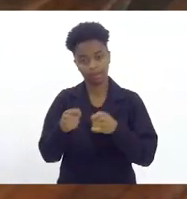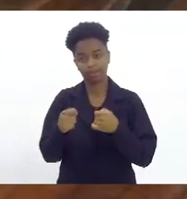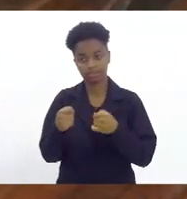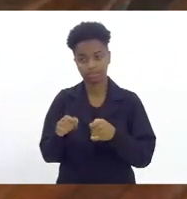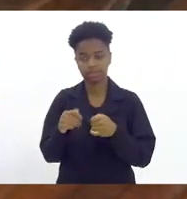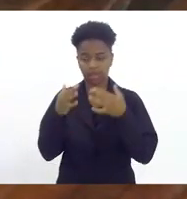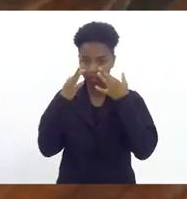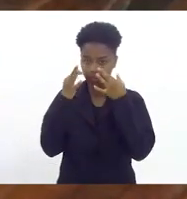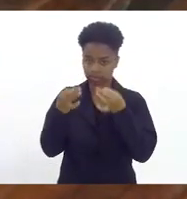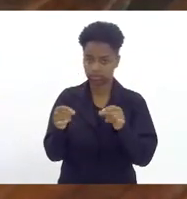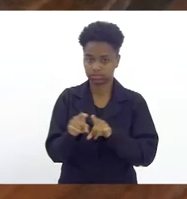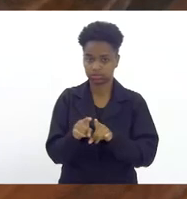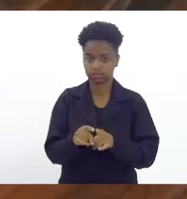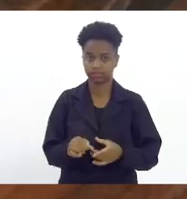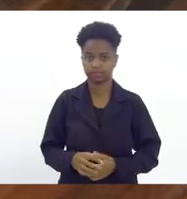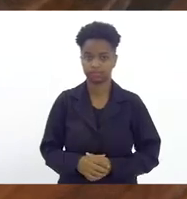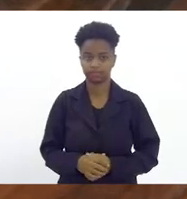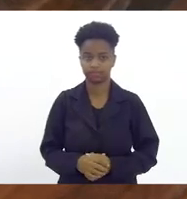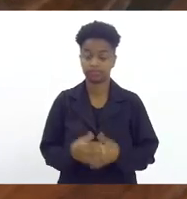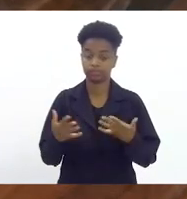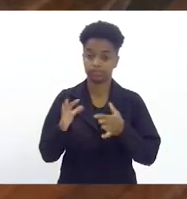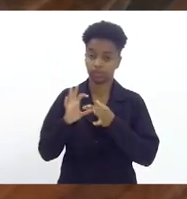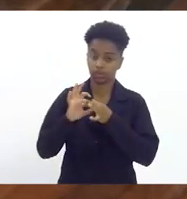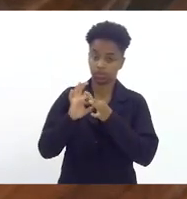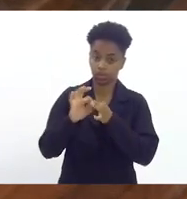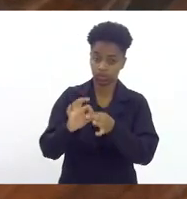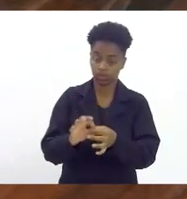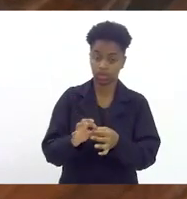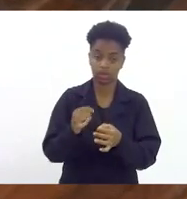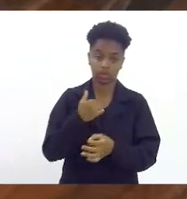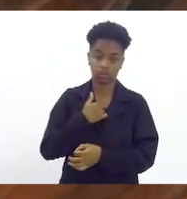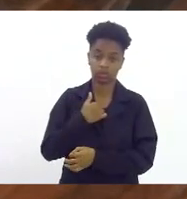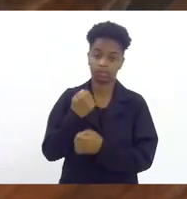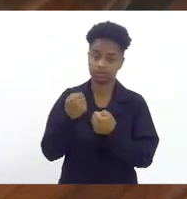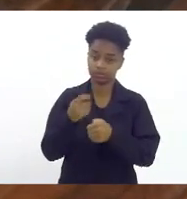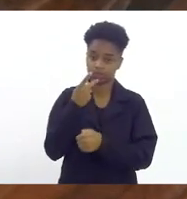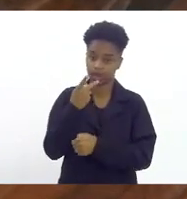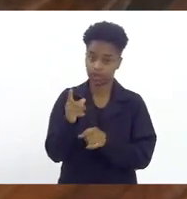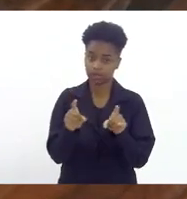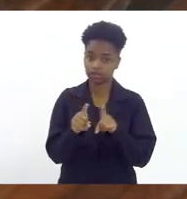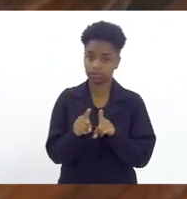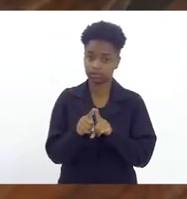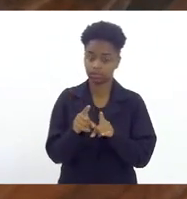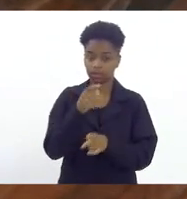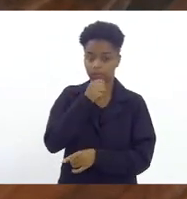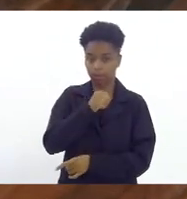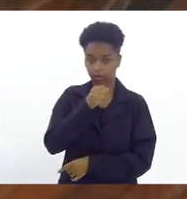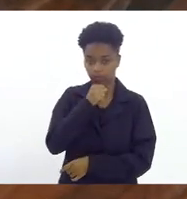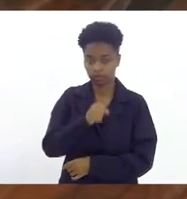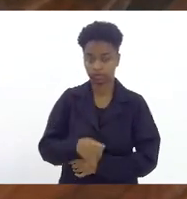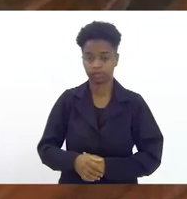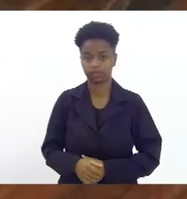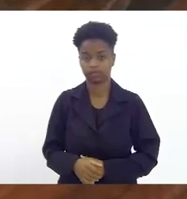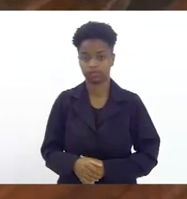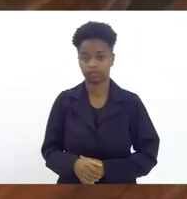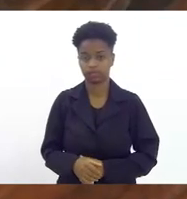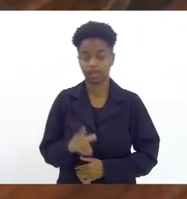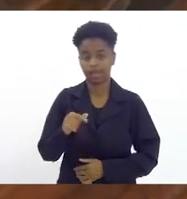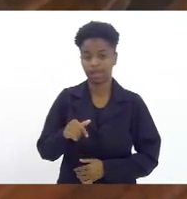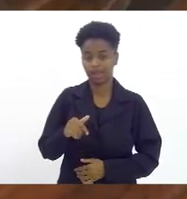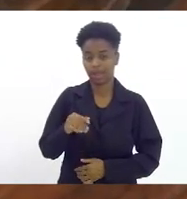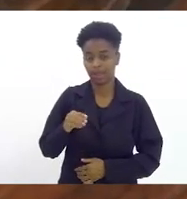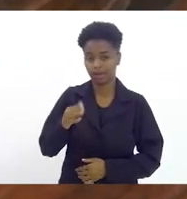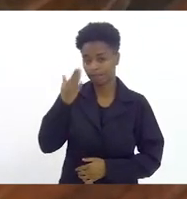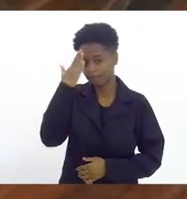consideração Nesse contexto aqui eu não posso deixar de citar Paulo Freire o maior mais